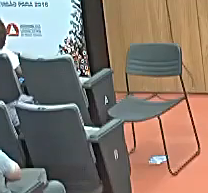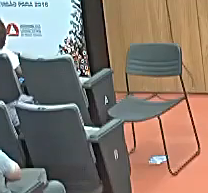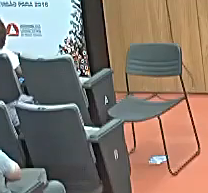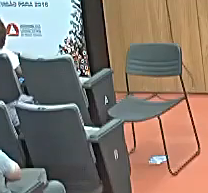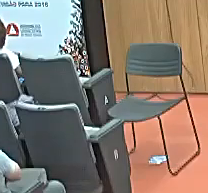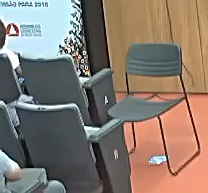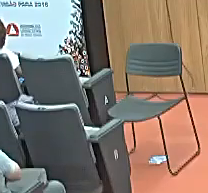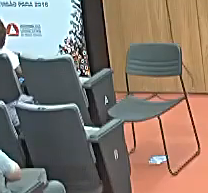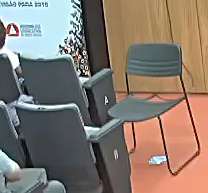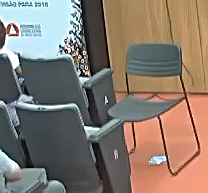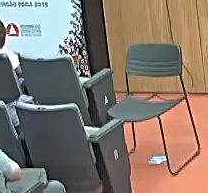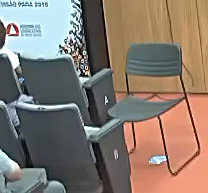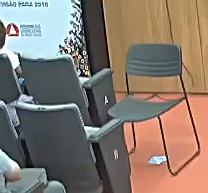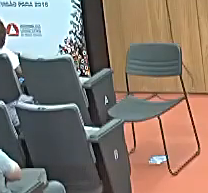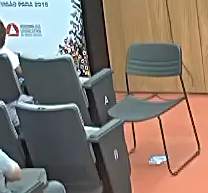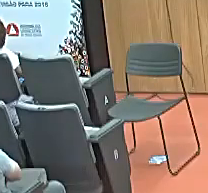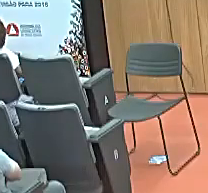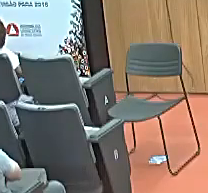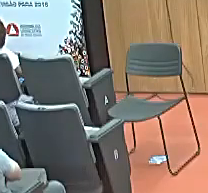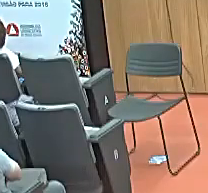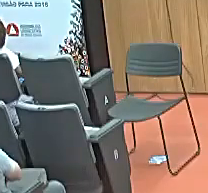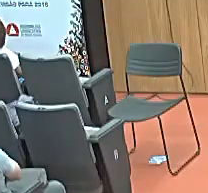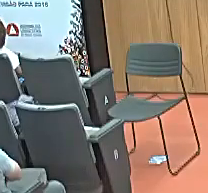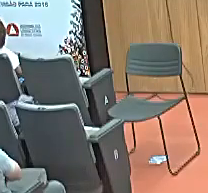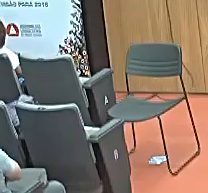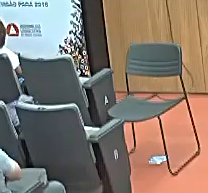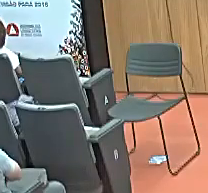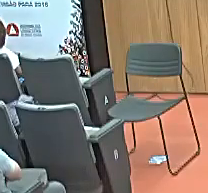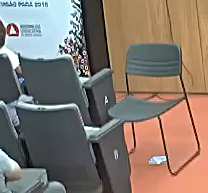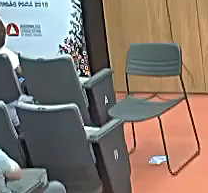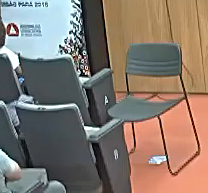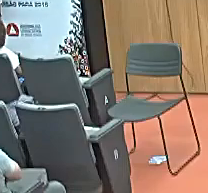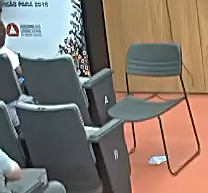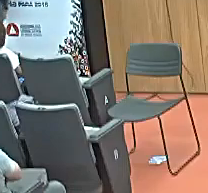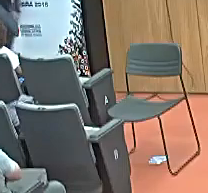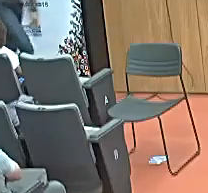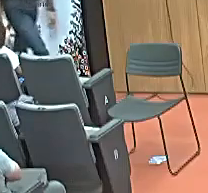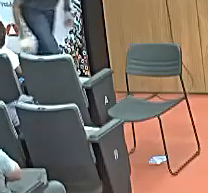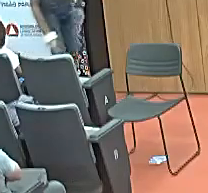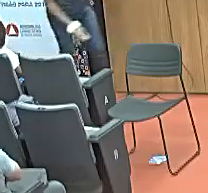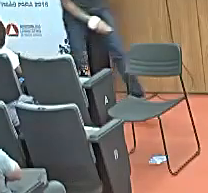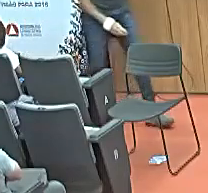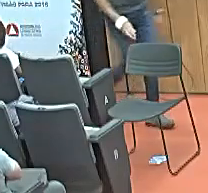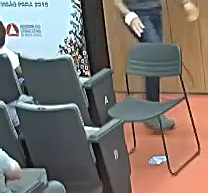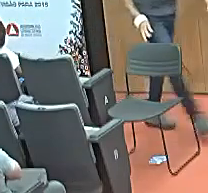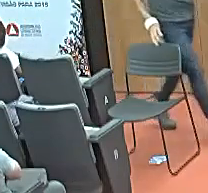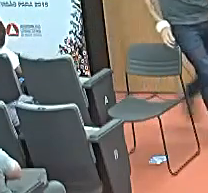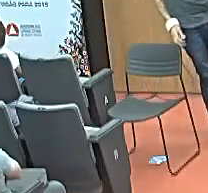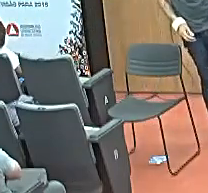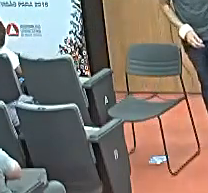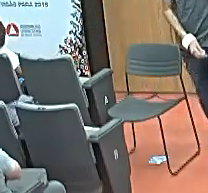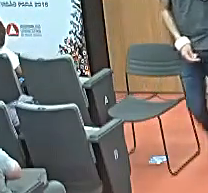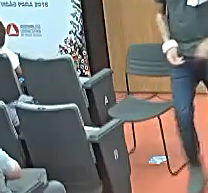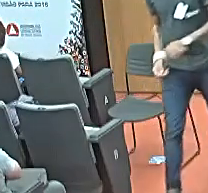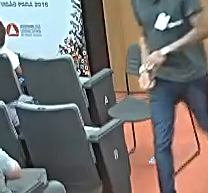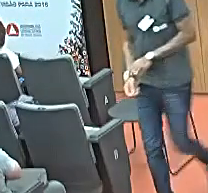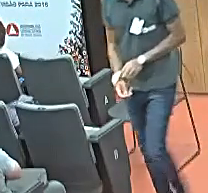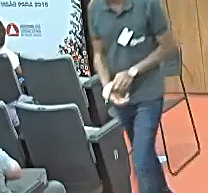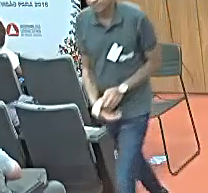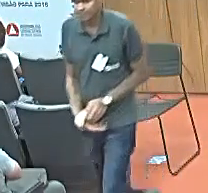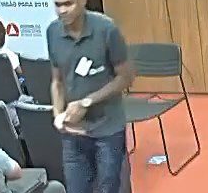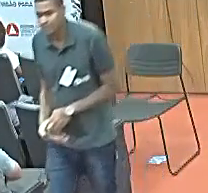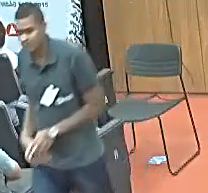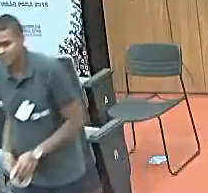locais né sobre a arte também tem que têm acessibilidade então as pessoas com deficiência são